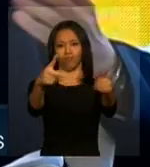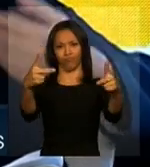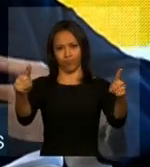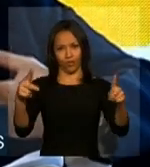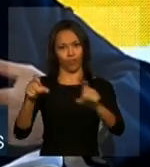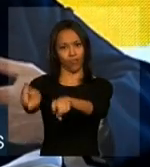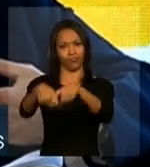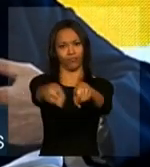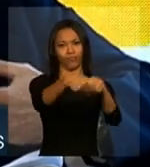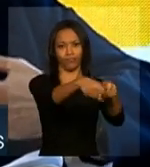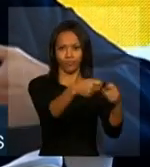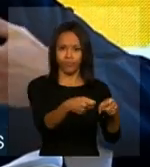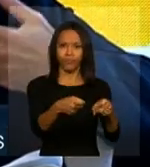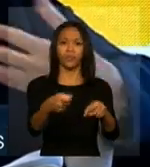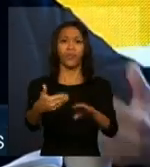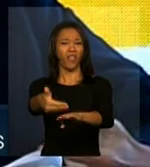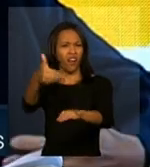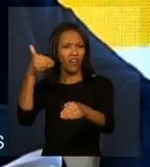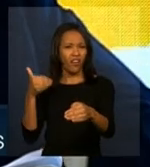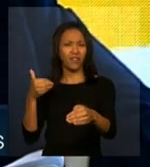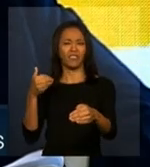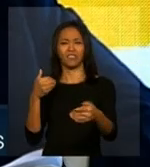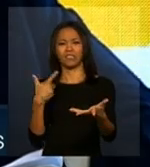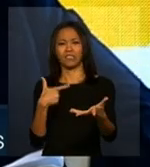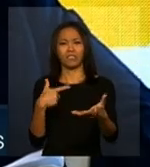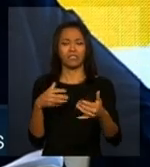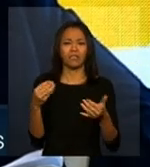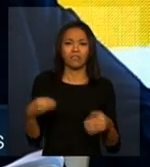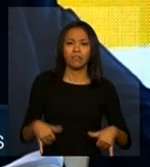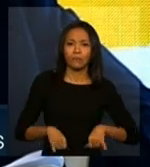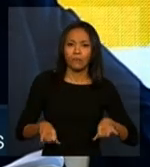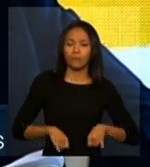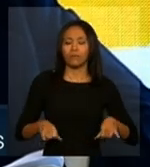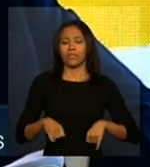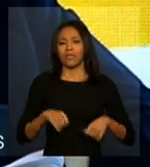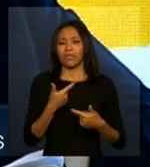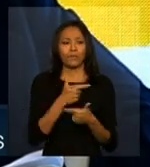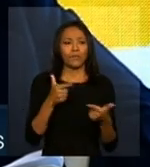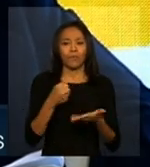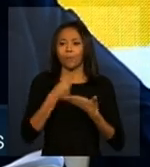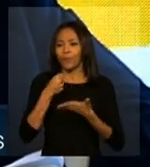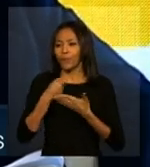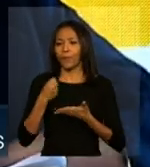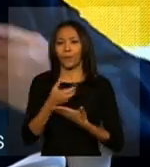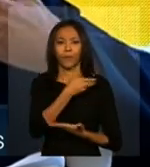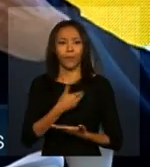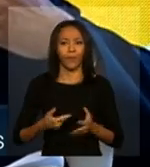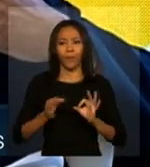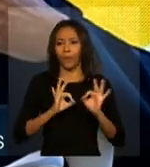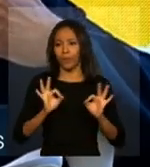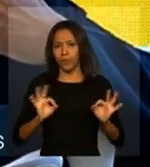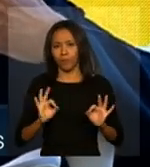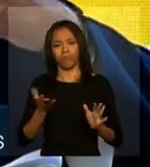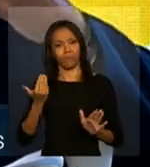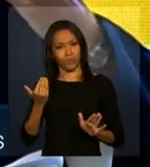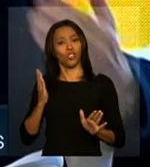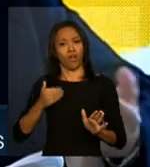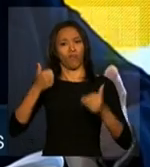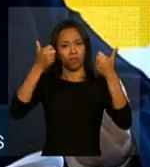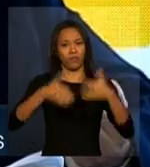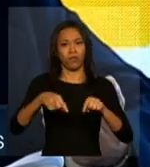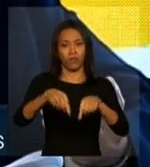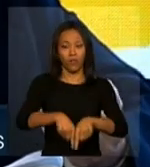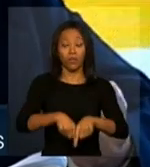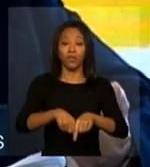diante de uma situação anterior de fragilidade, como foi aqui dado o depoimento, né? E